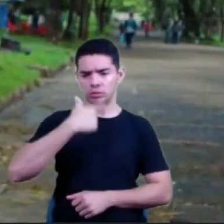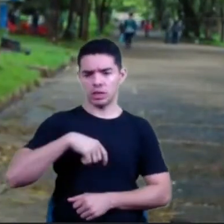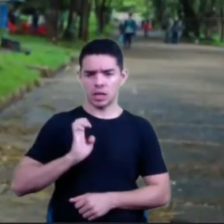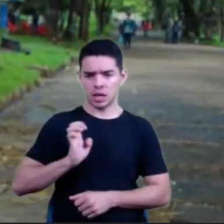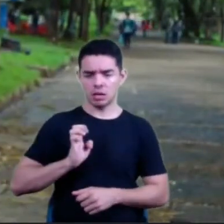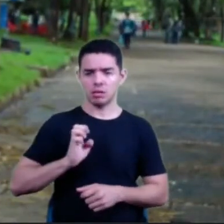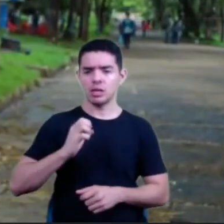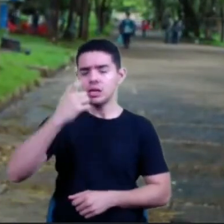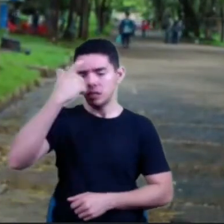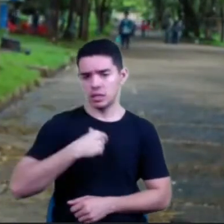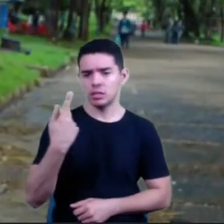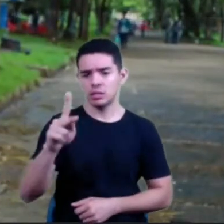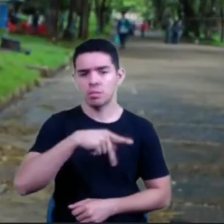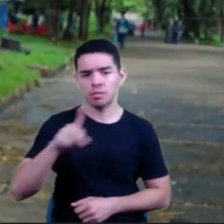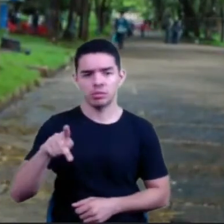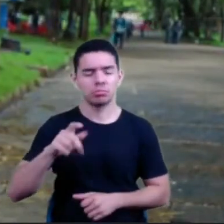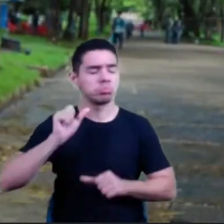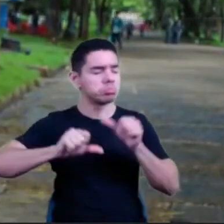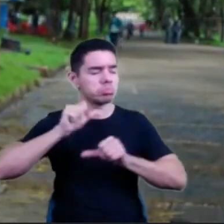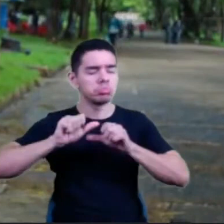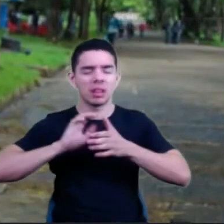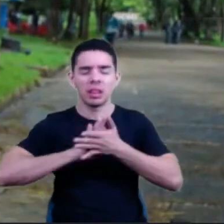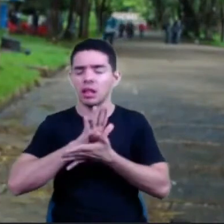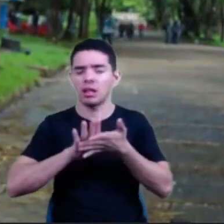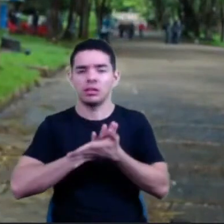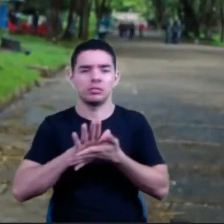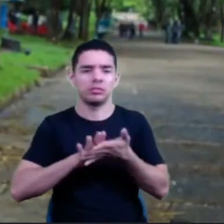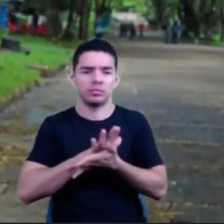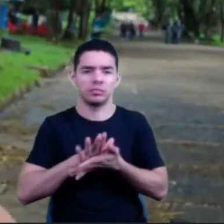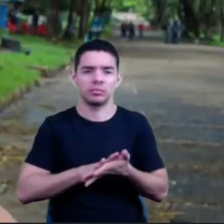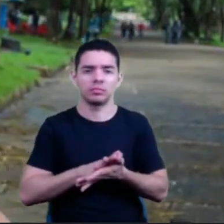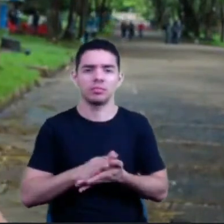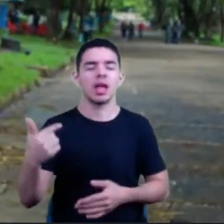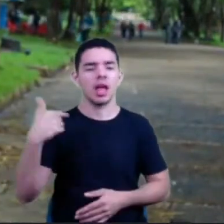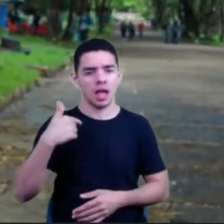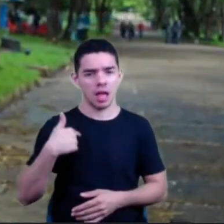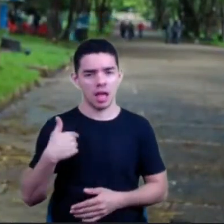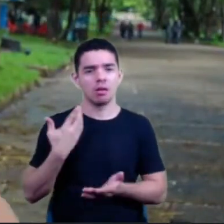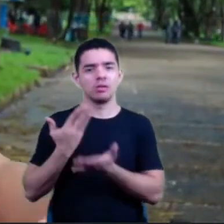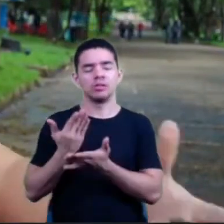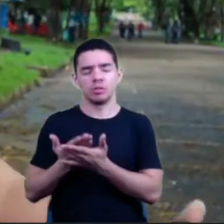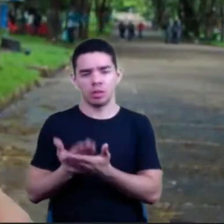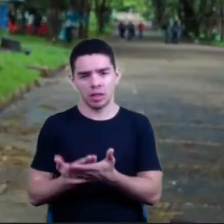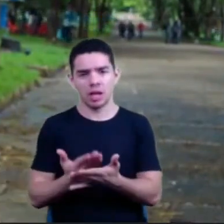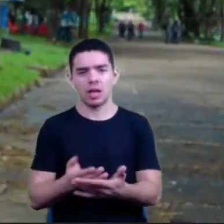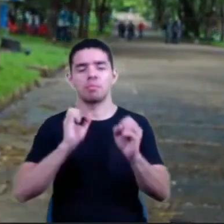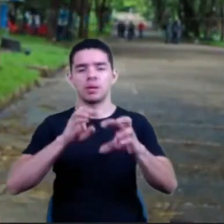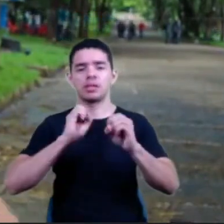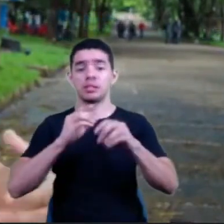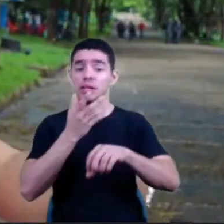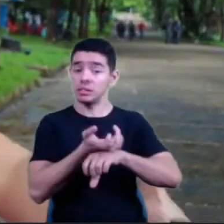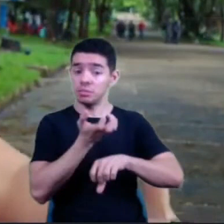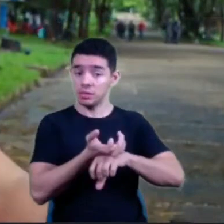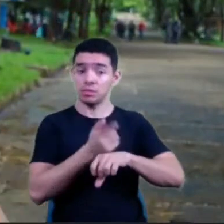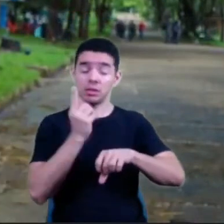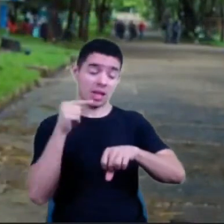professor? Certo? Não muda nada. Eu estudei para essa disciplina, Então,